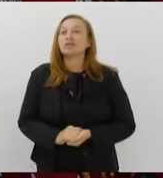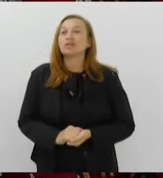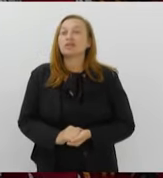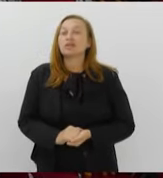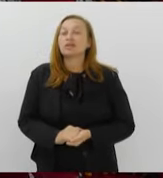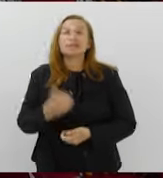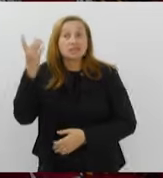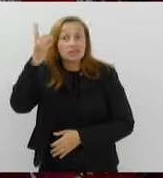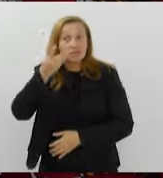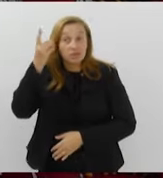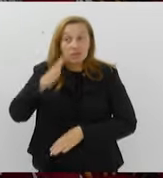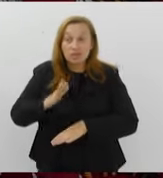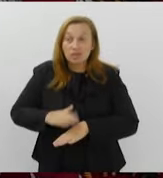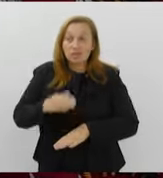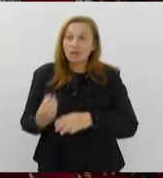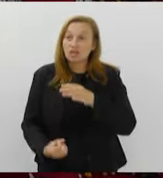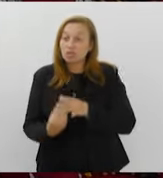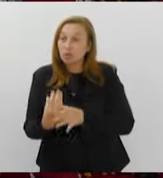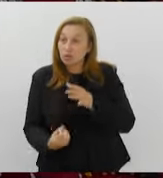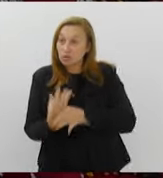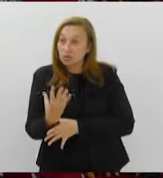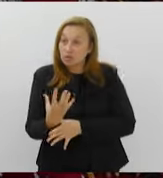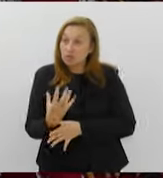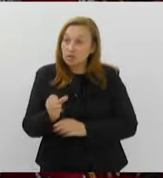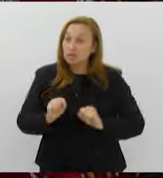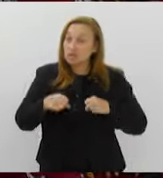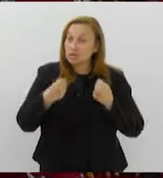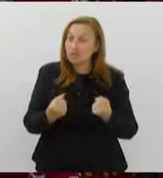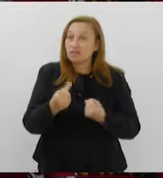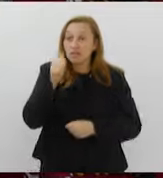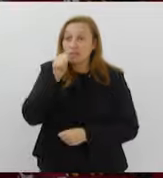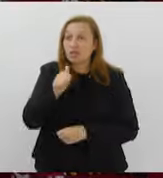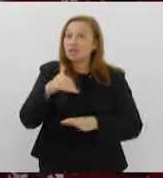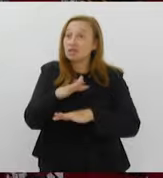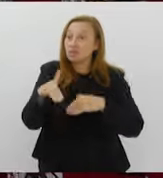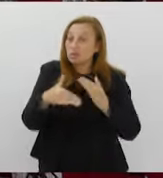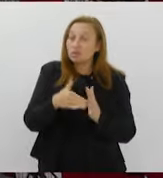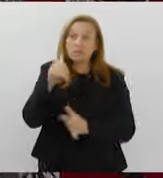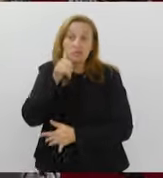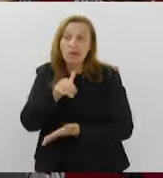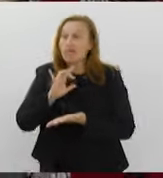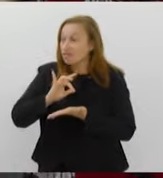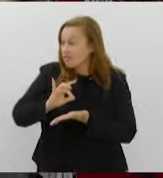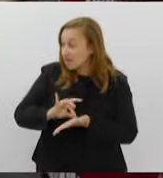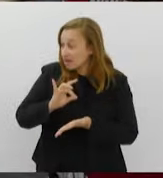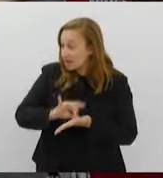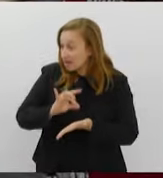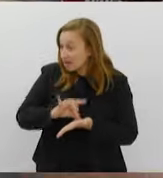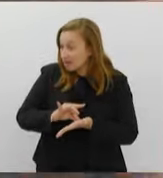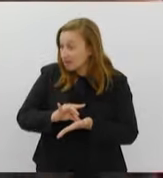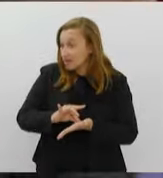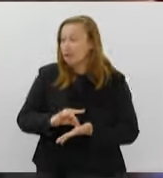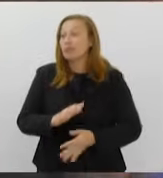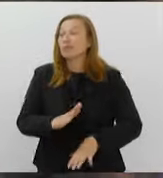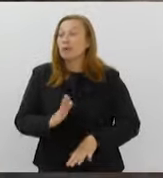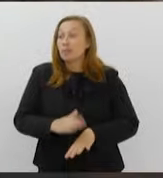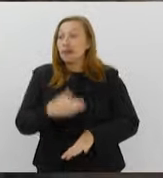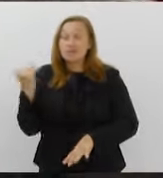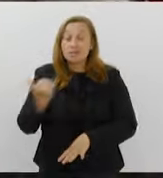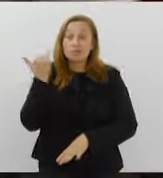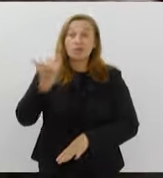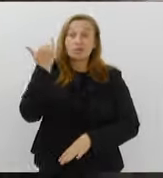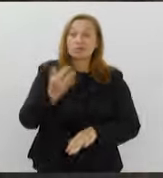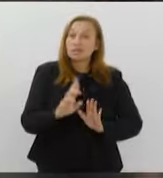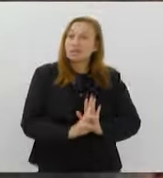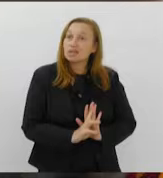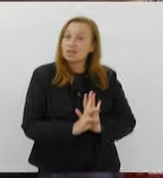das deputadas que mais produz no sentido da defesa das mulheres, de todas as mulheres, é verdade, uma das deputadas mais importantes no que se